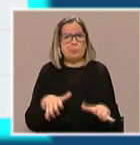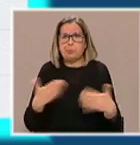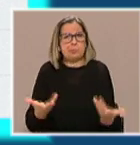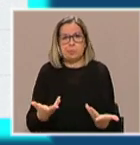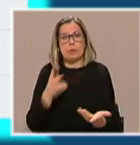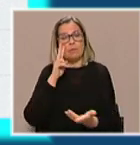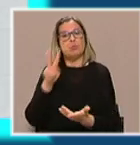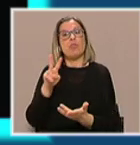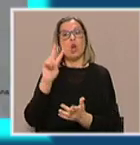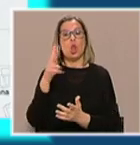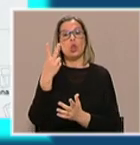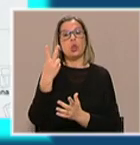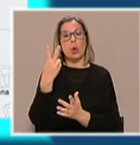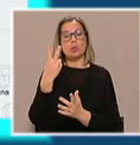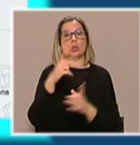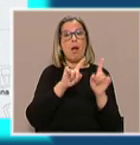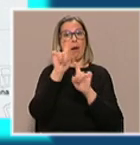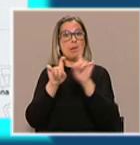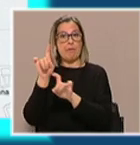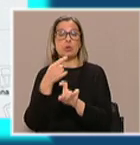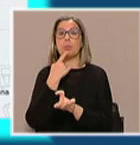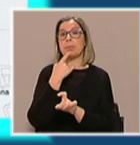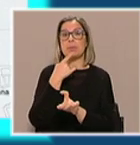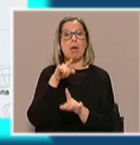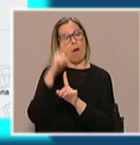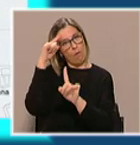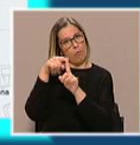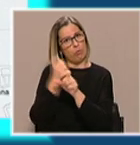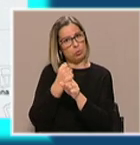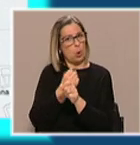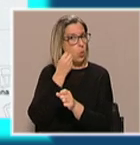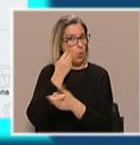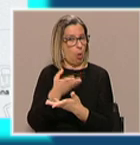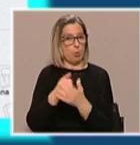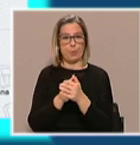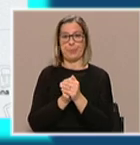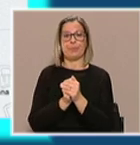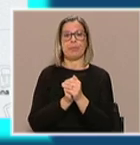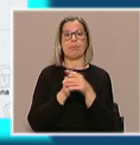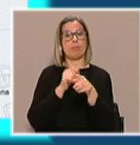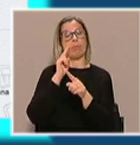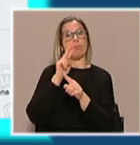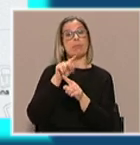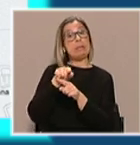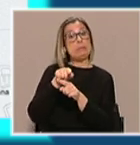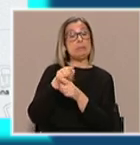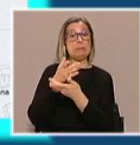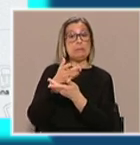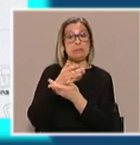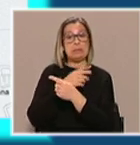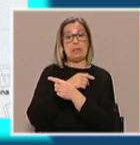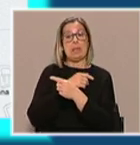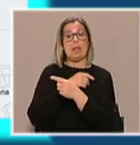gráficos de modo a compreender a sua função. Temos aqui a ação de 2 hormonas,